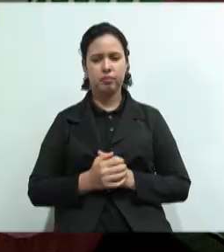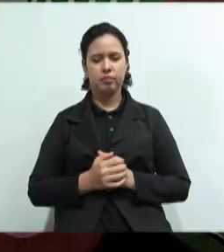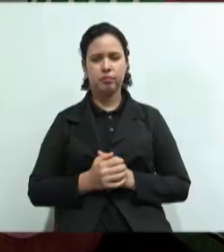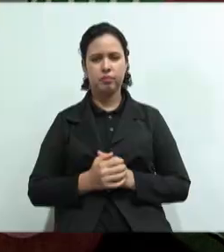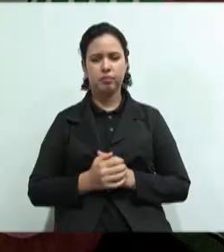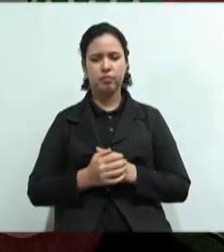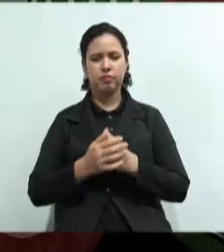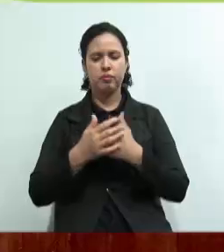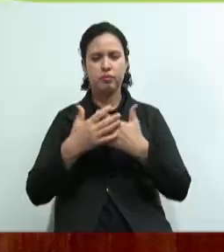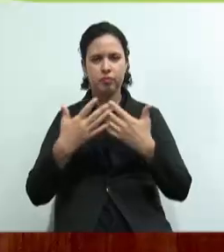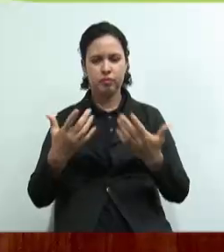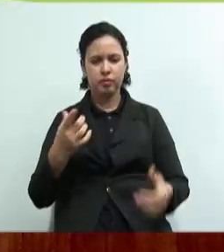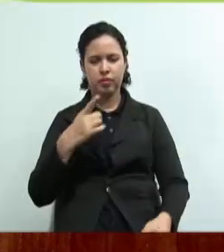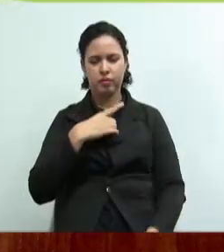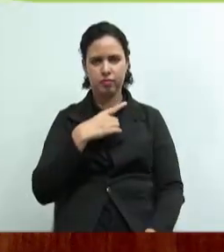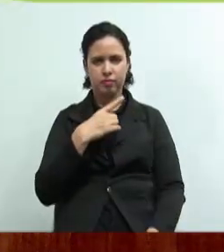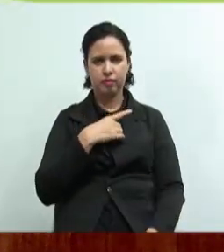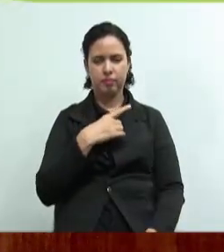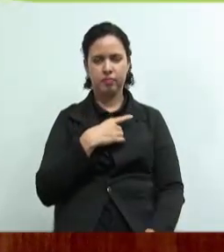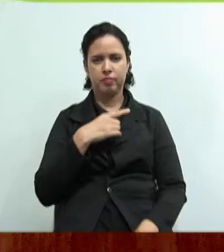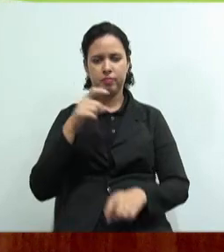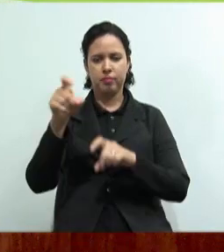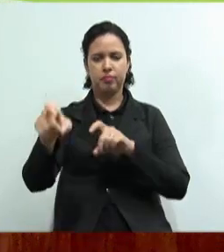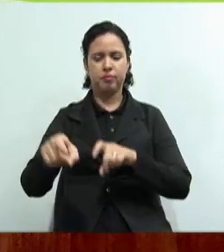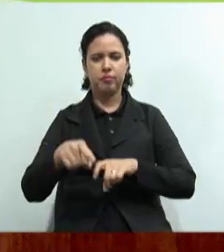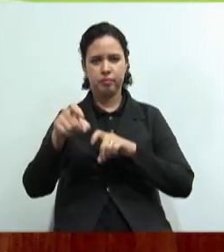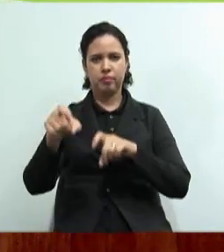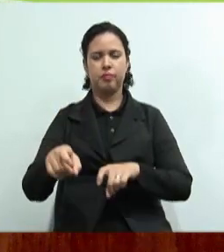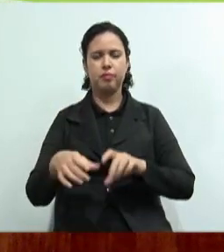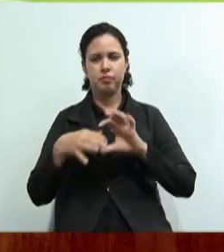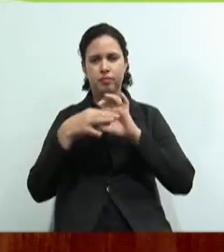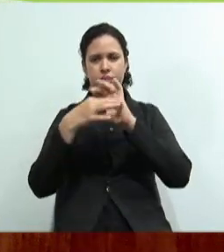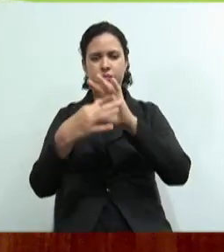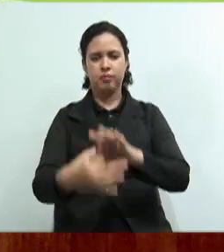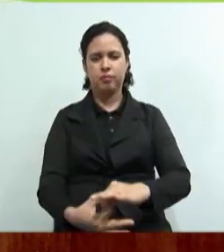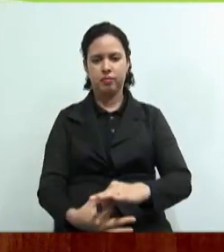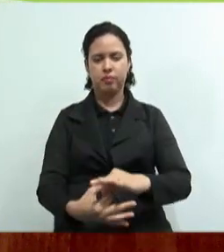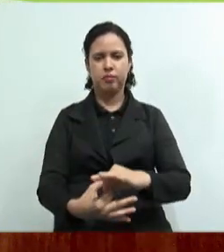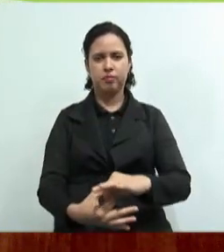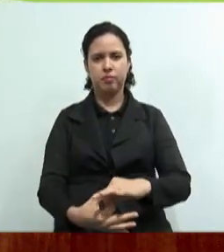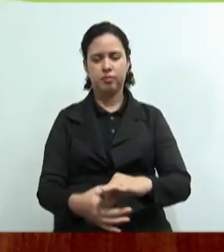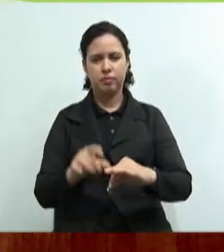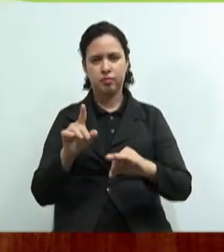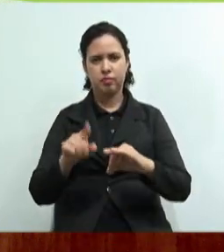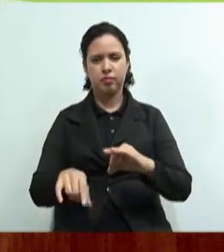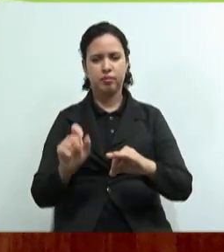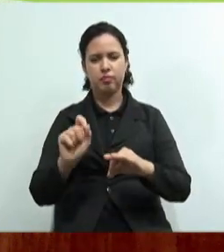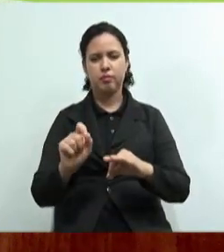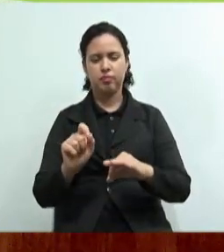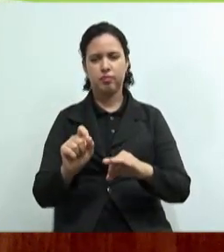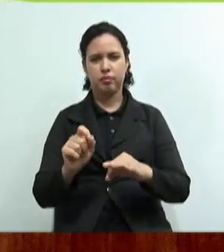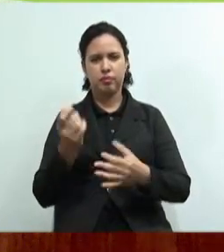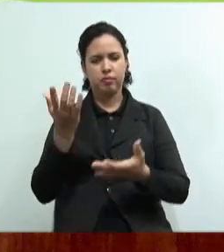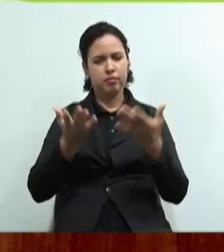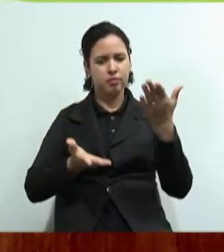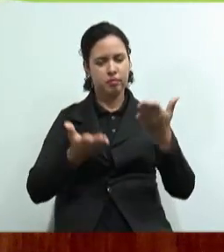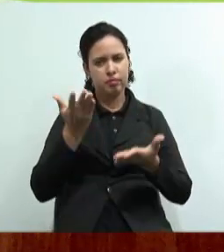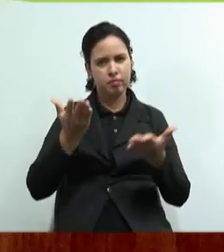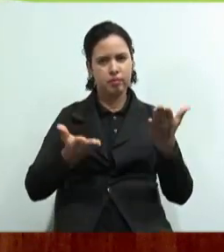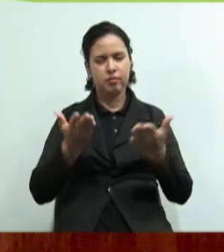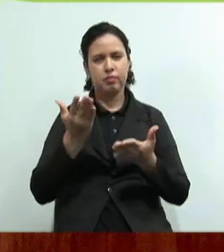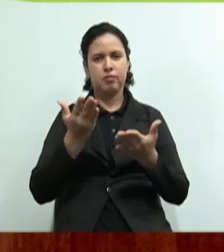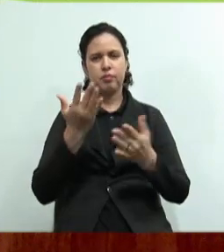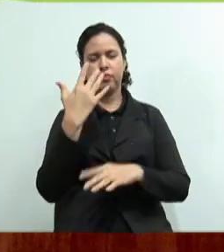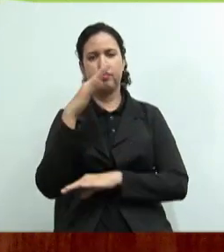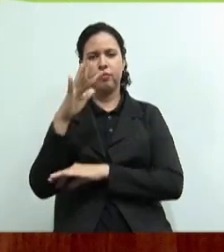Então vejam que essa vinculação com a agroecologia, com a agricultura ecológica, ela é justamente por esse equilíbrio ambiental,